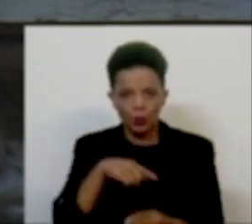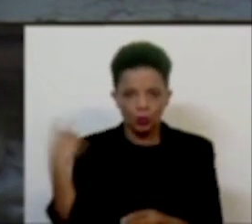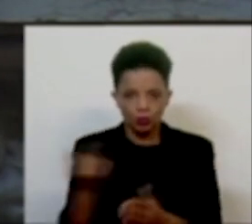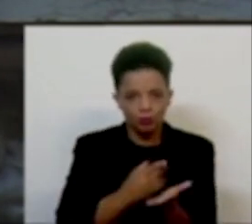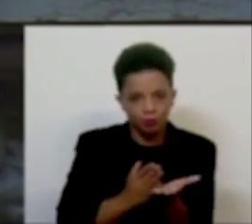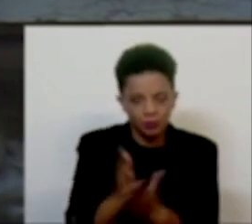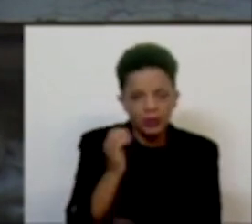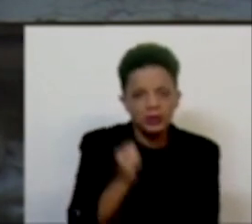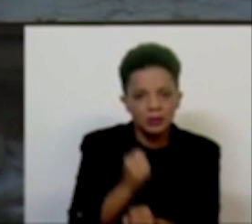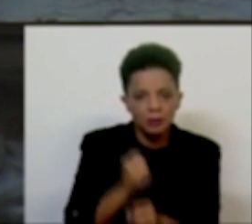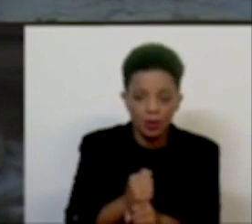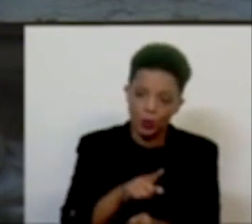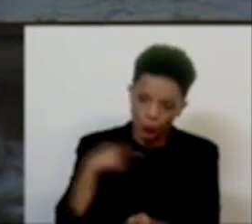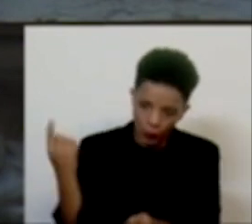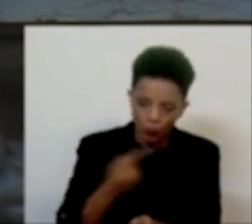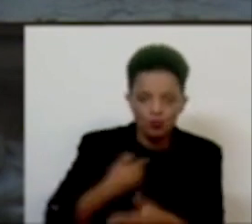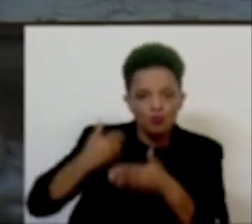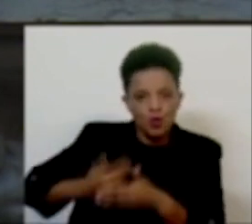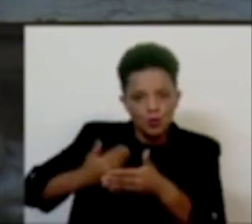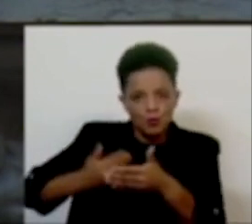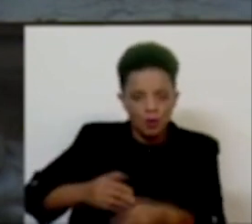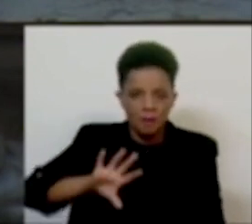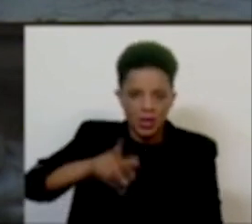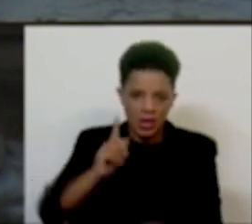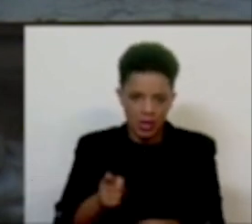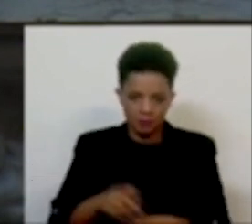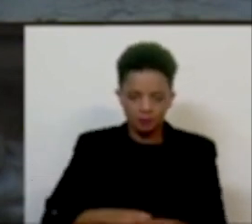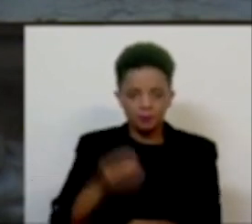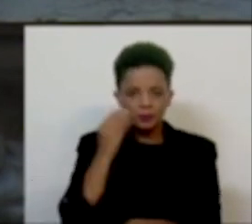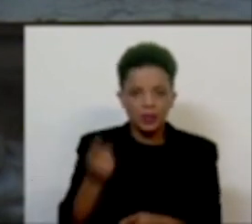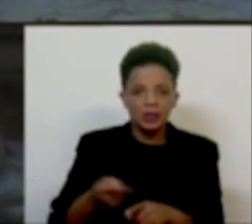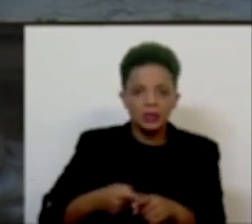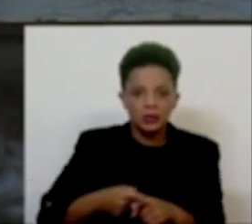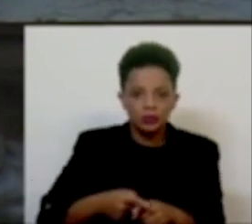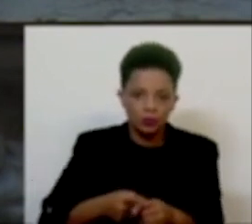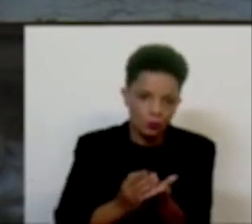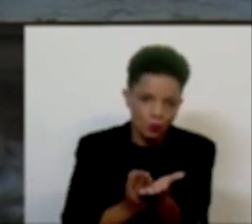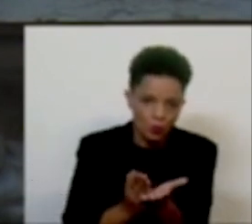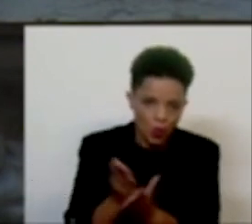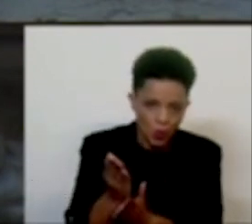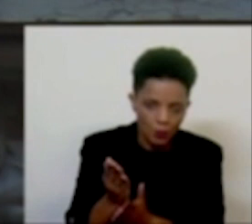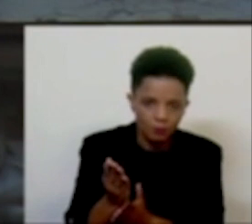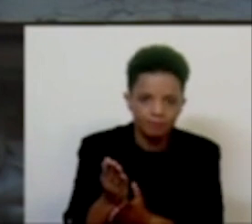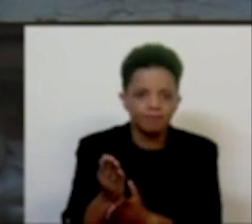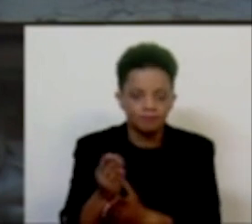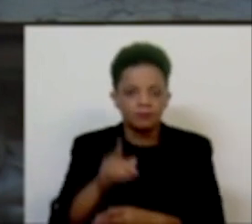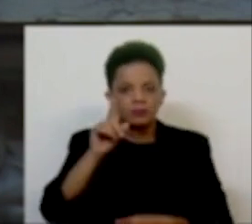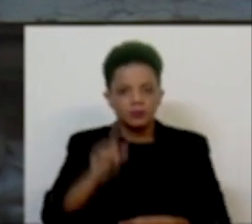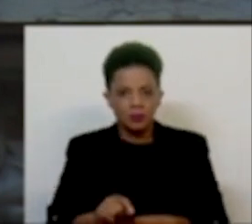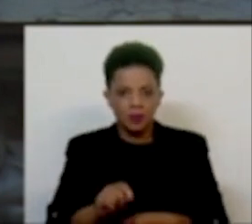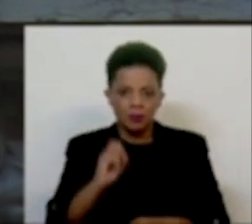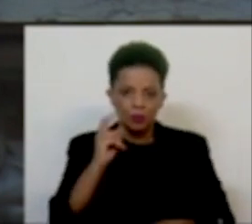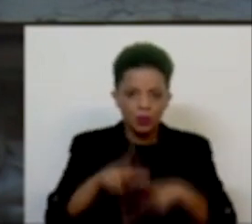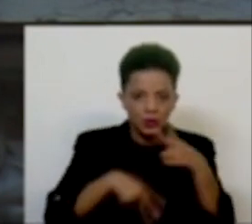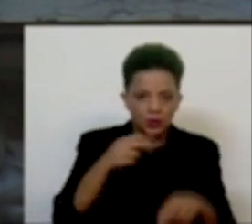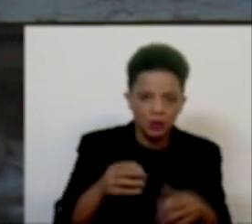o trabalho que temos todos feito como país, prosseguindo os interesses permanentes, consolidar,